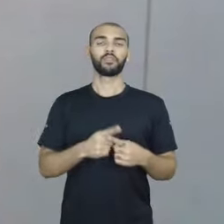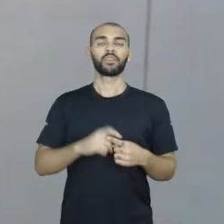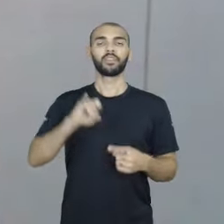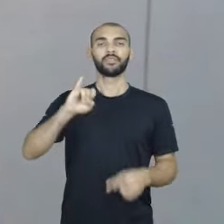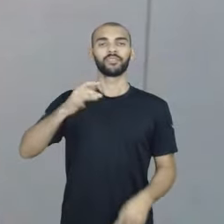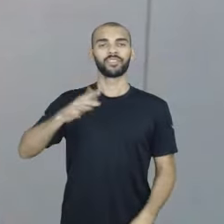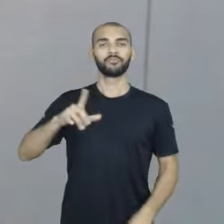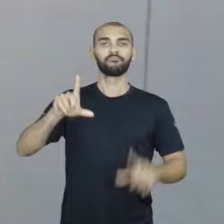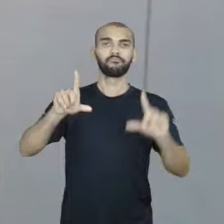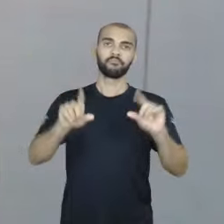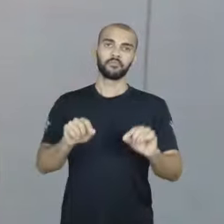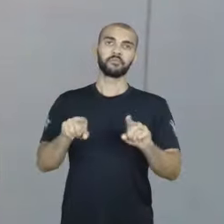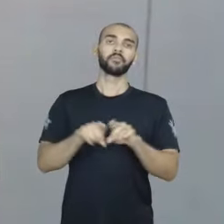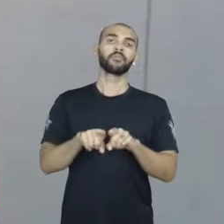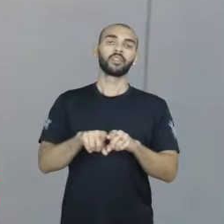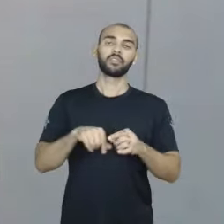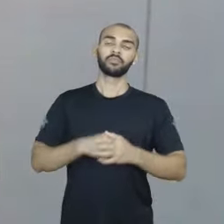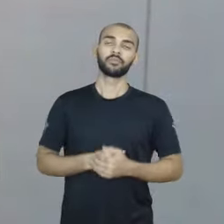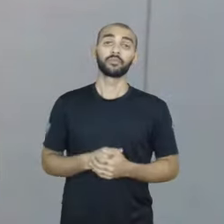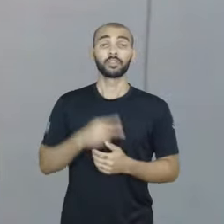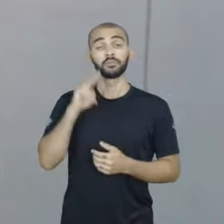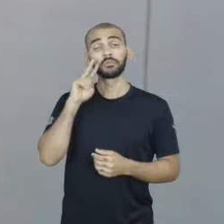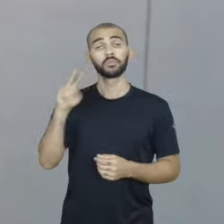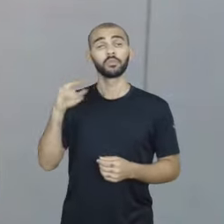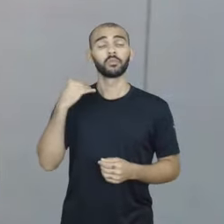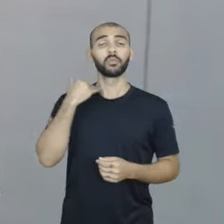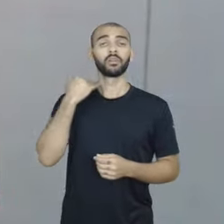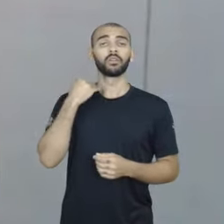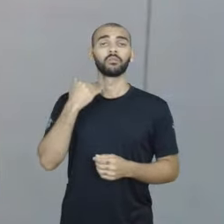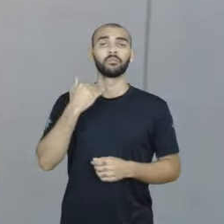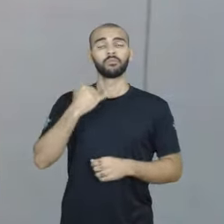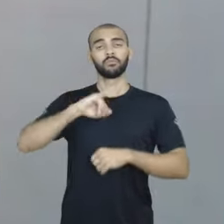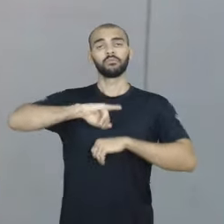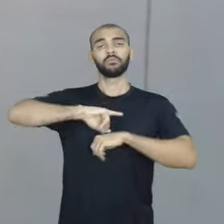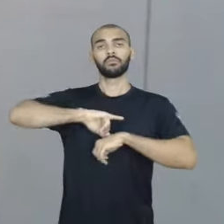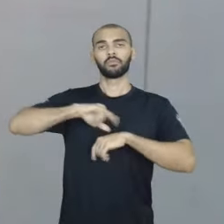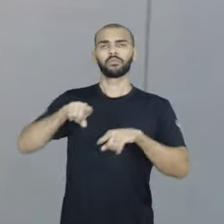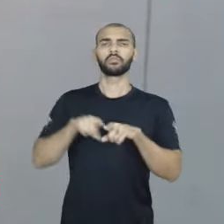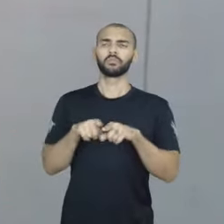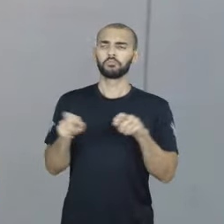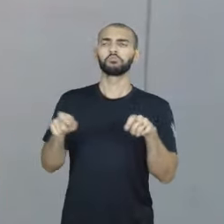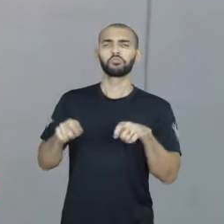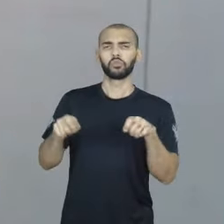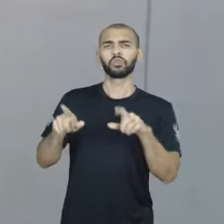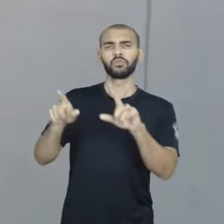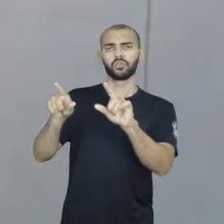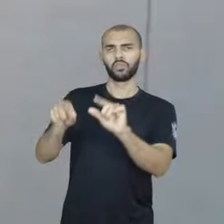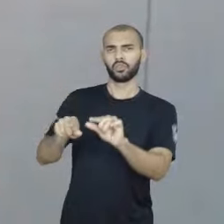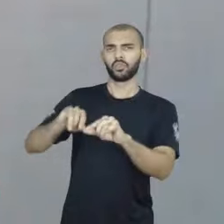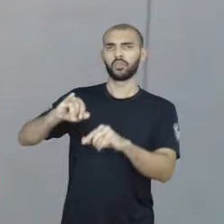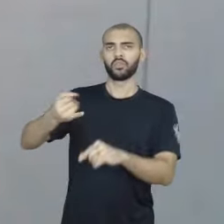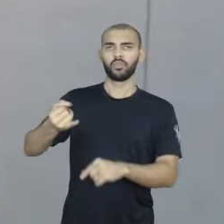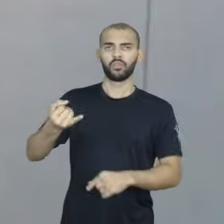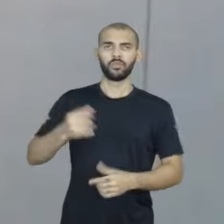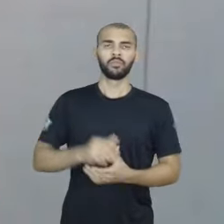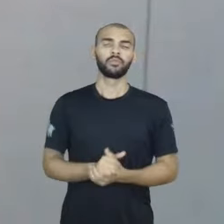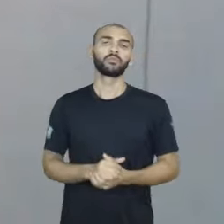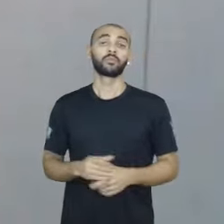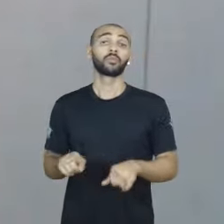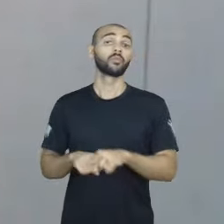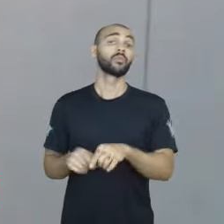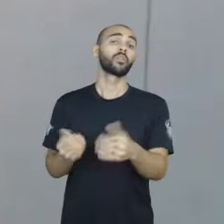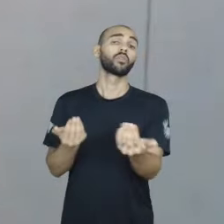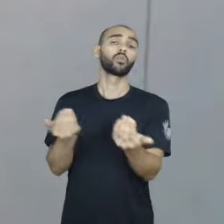tem bastante espaço ainda para reduzir a nossa taxa de juros. A nossa taxa de juros ainda é uma taxa, na